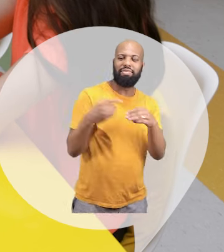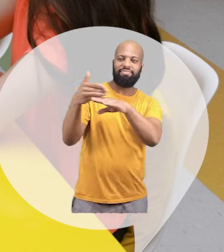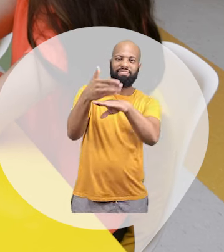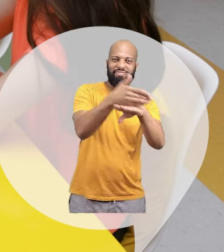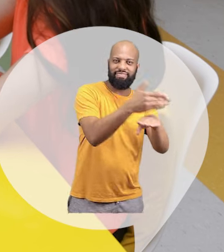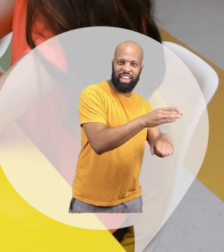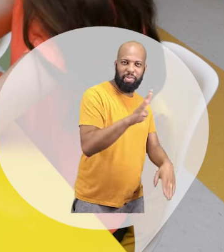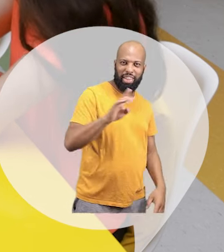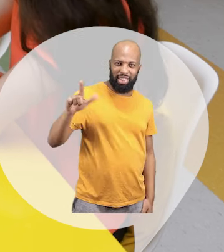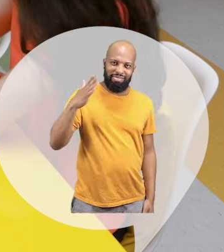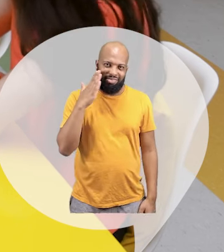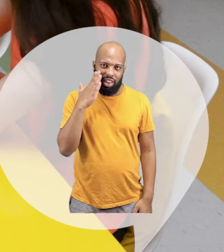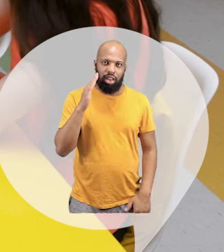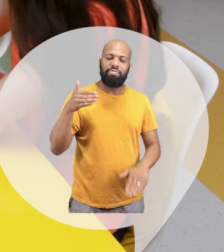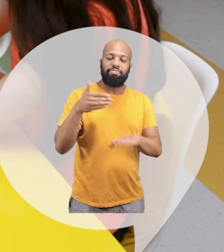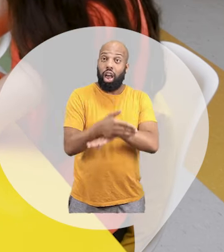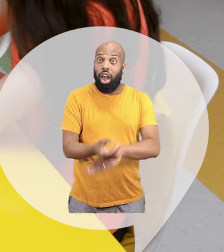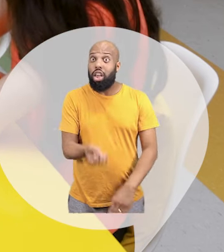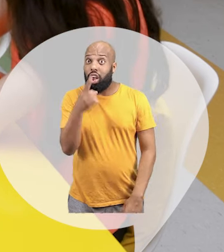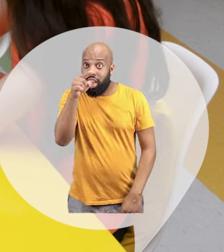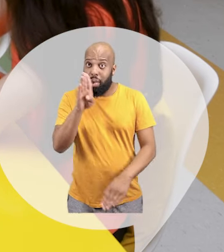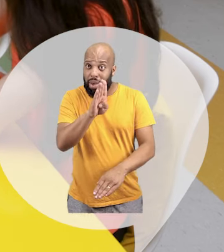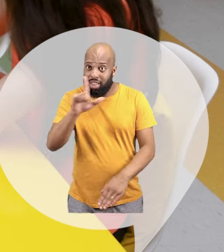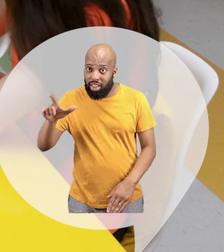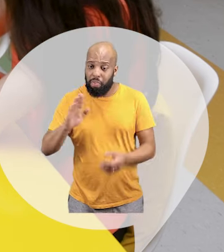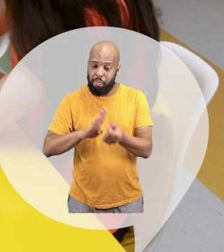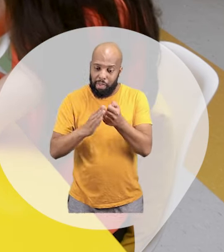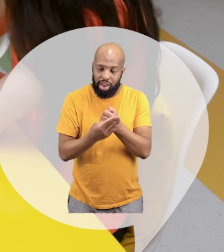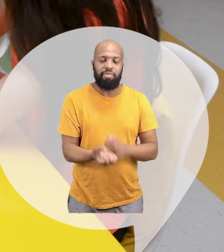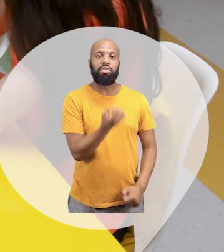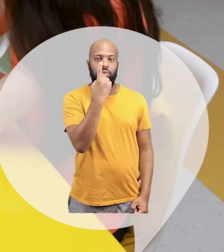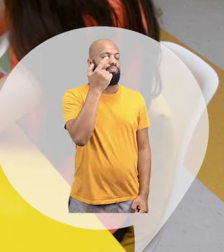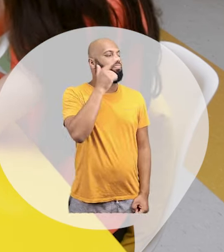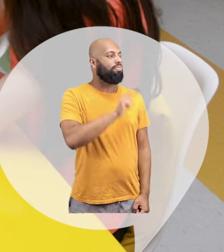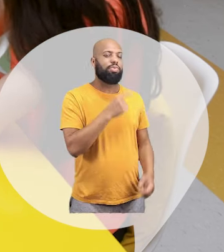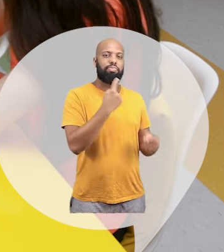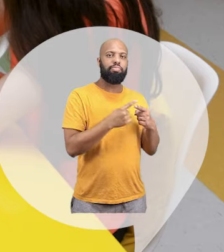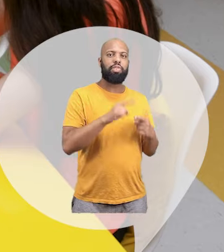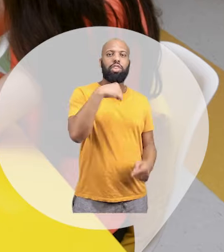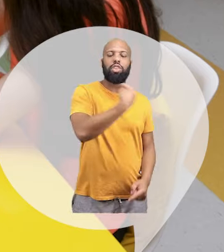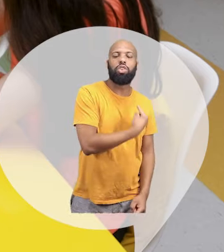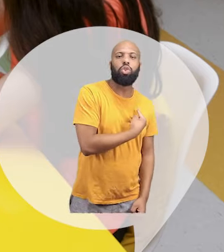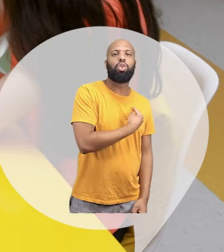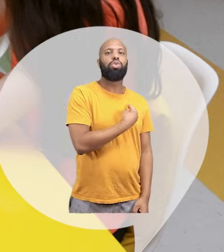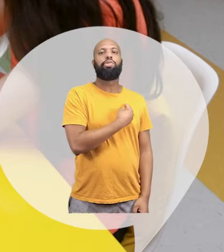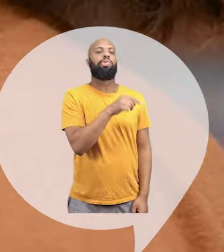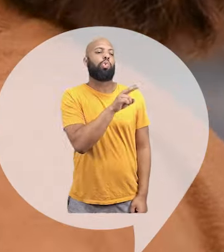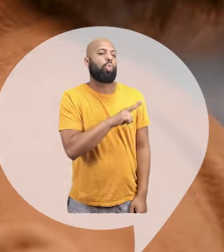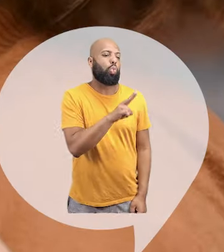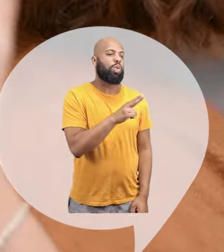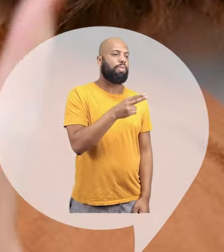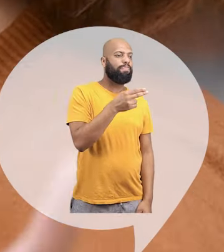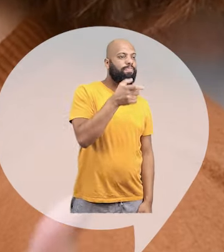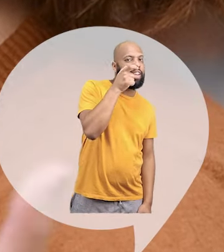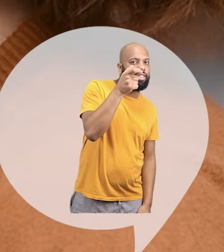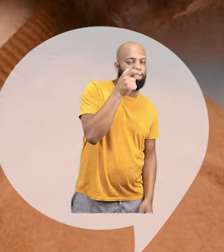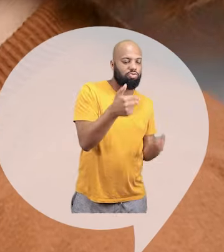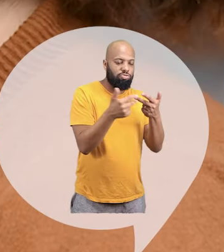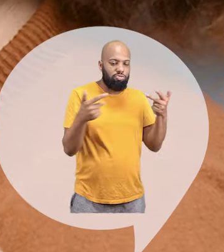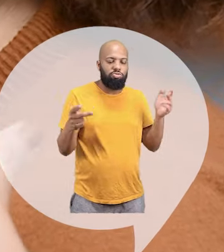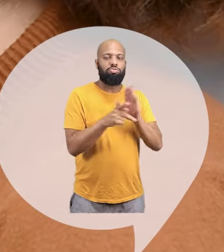transita parece que gera assim um reconhecimento né Por como a gente consome muita coisa de São Paulo